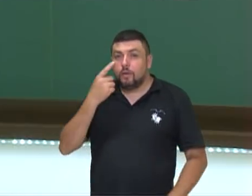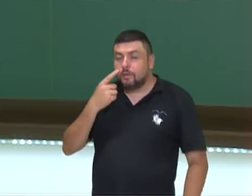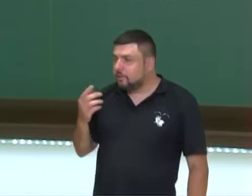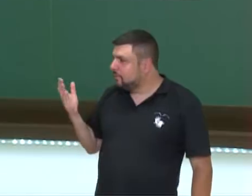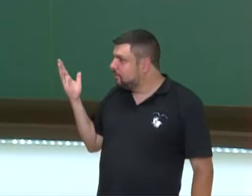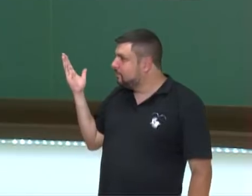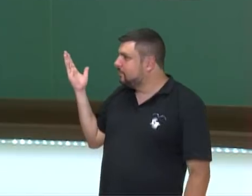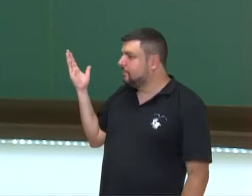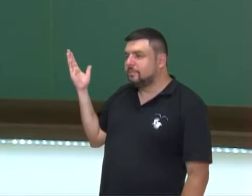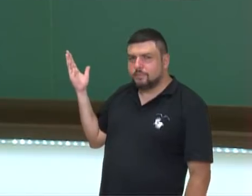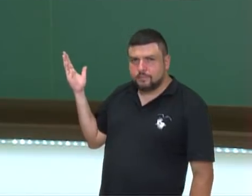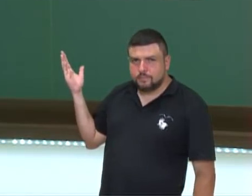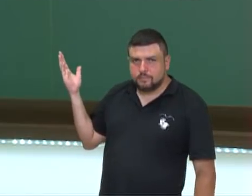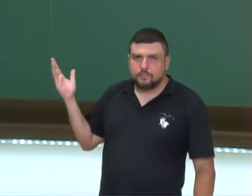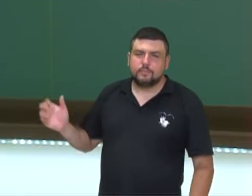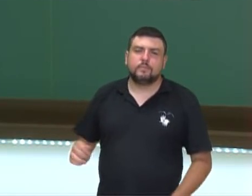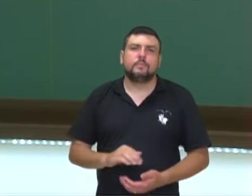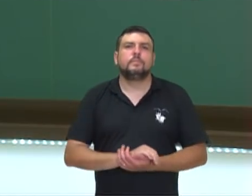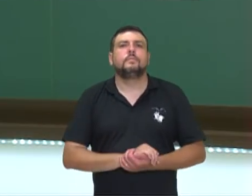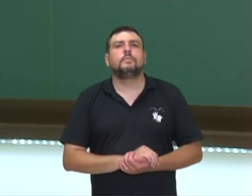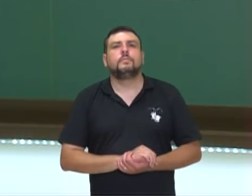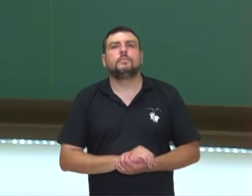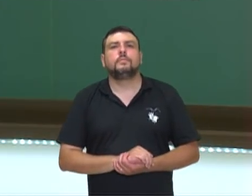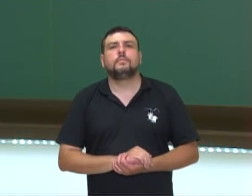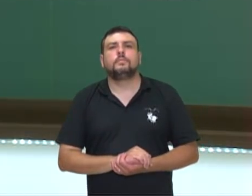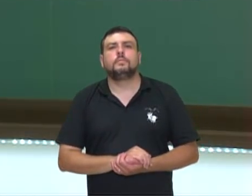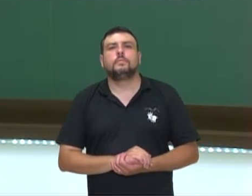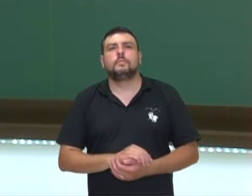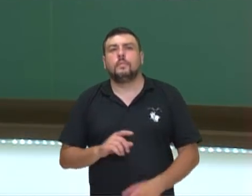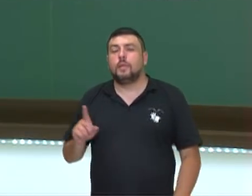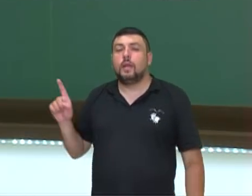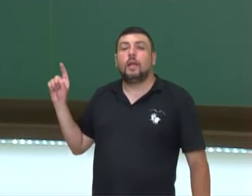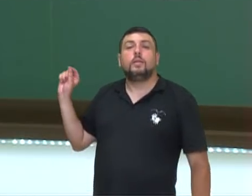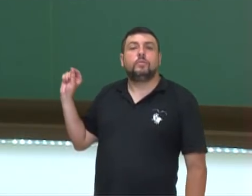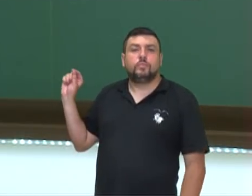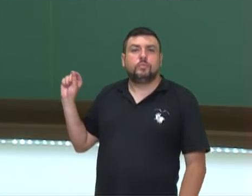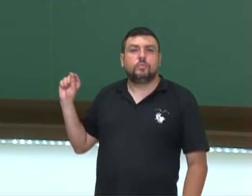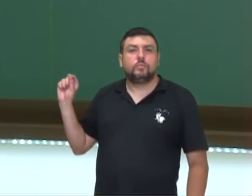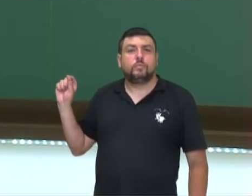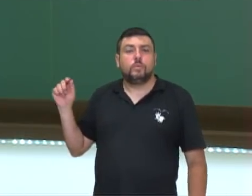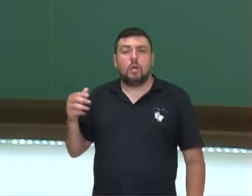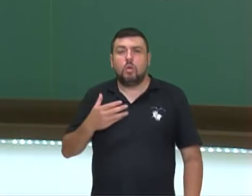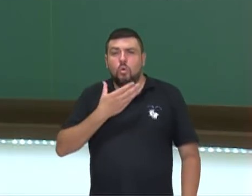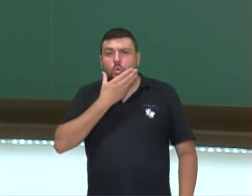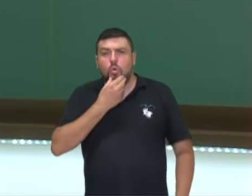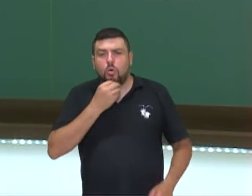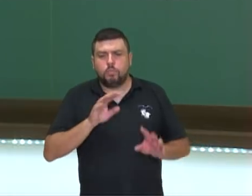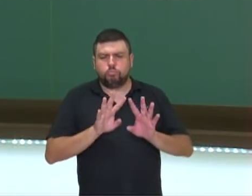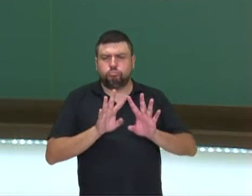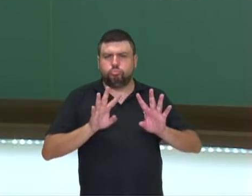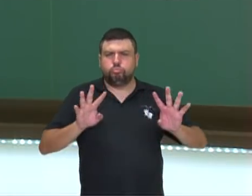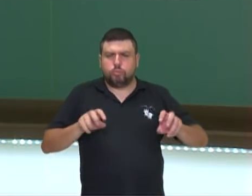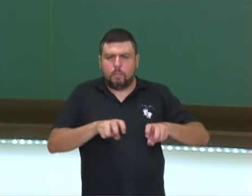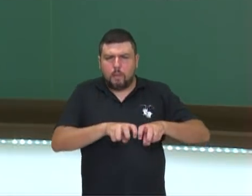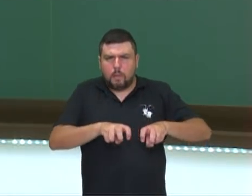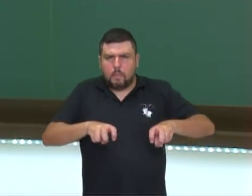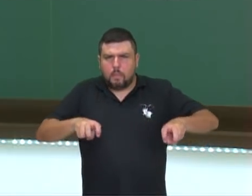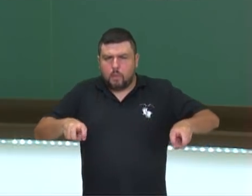vai te mostrar um pouco isso. Aí você tem vários homens aí ou sentados ou em pé, uma reunião deles, uma foto